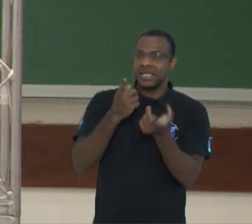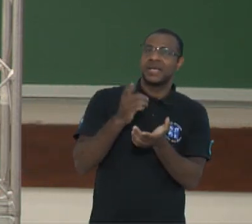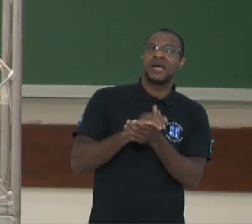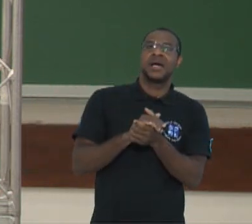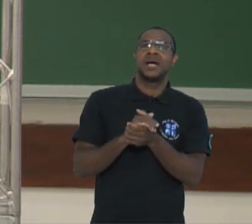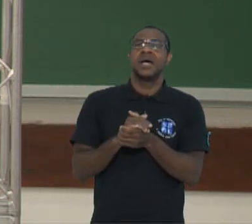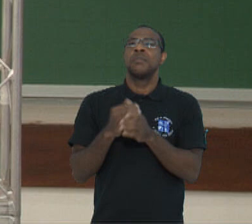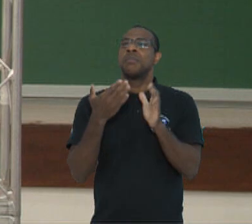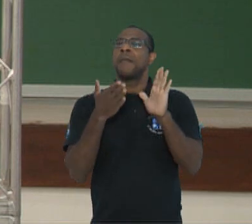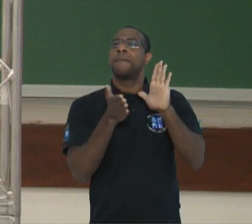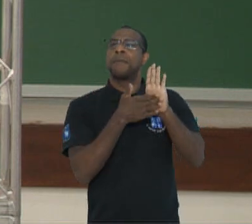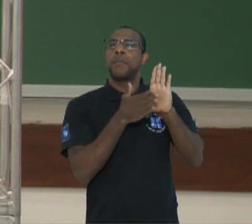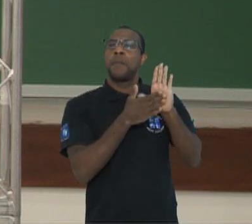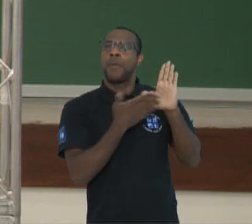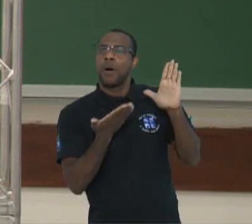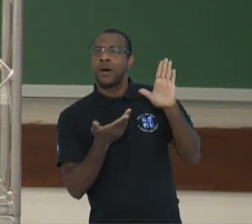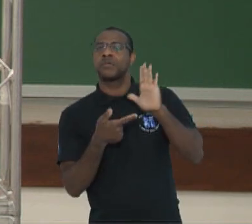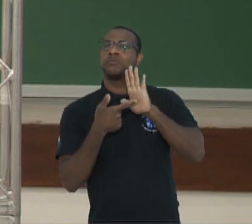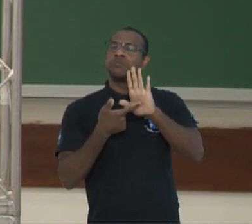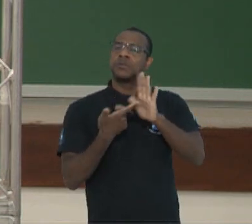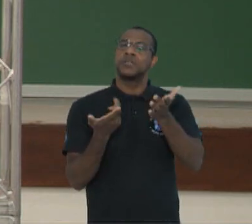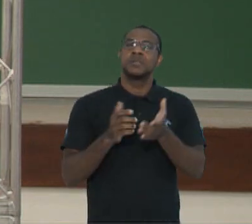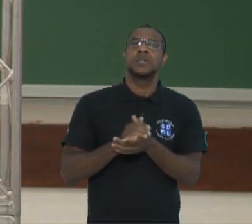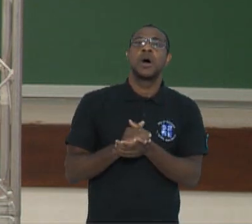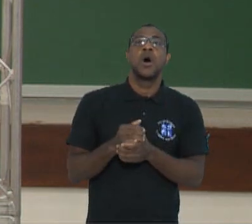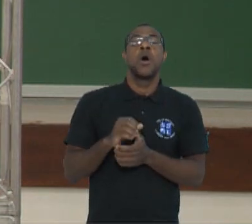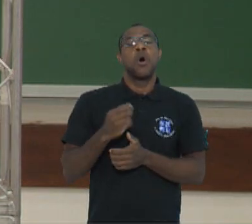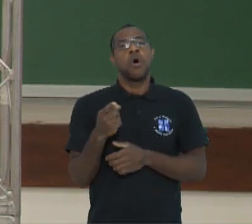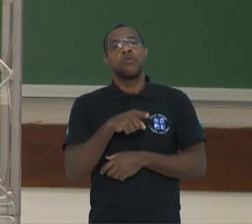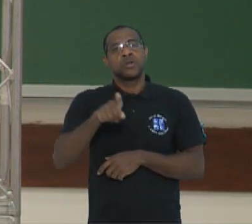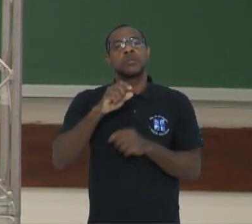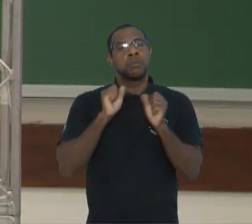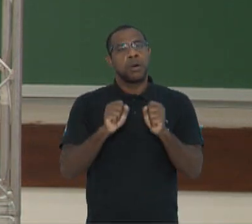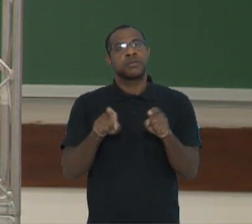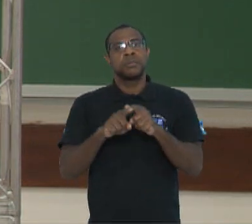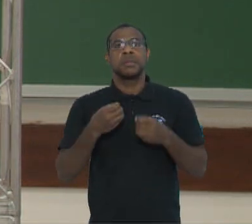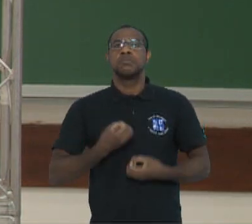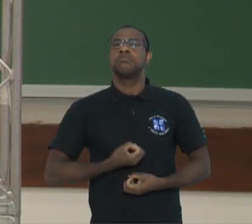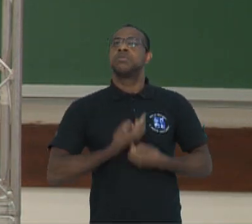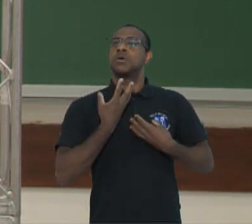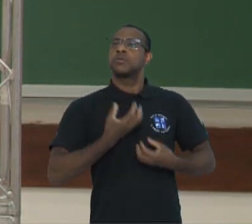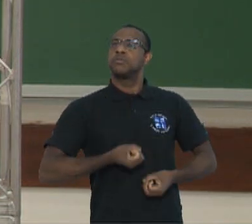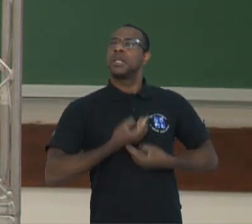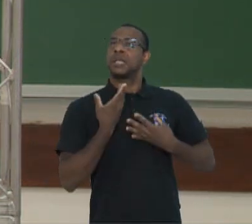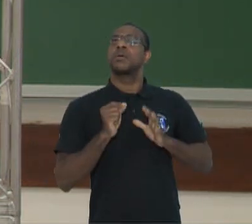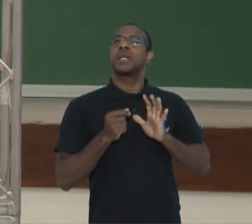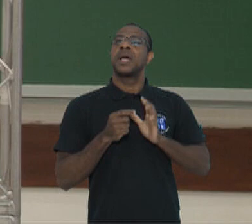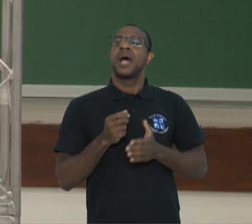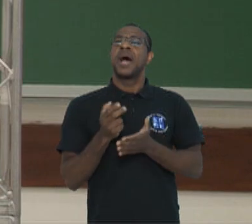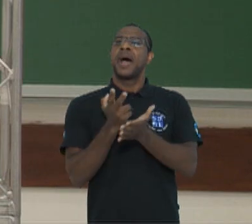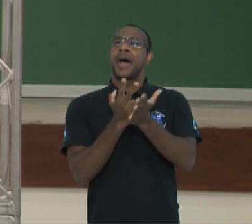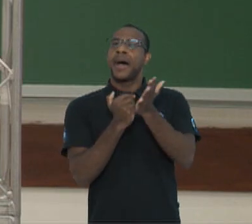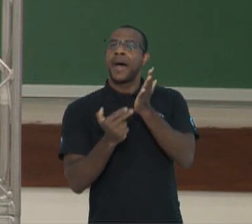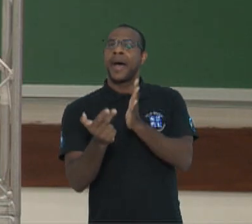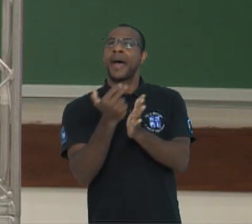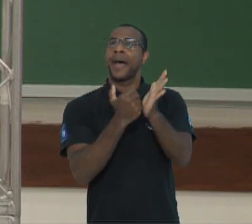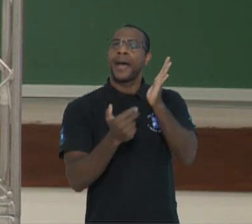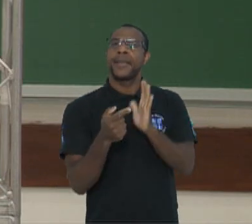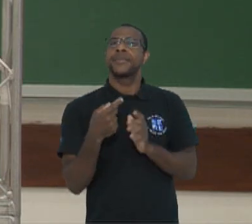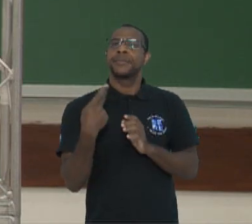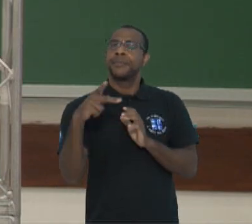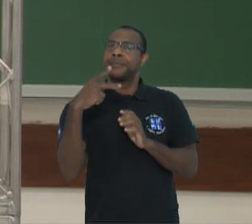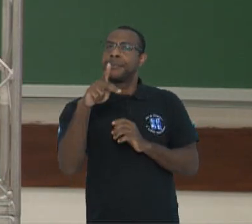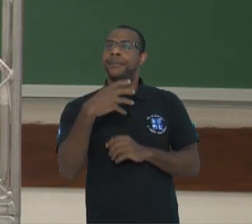uma proposta, né? Ou vocês podem mesmo, como disse para vocês, expressar a arte de vocês e, por que não, criar